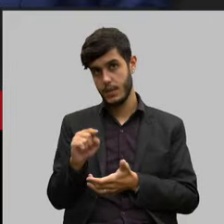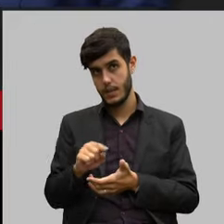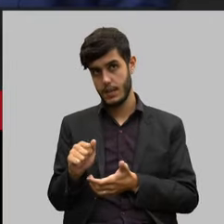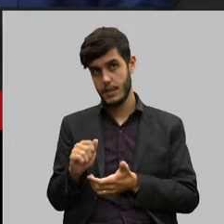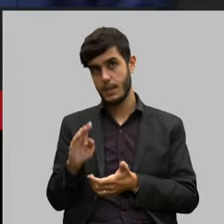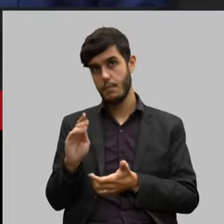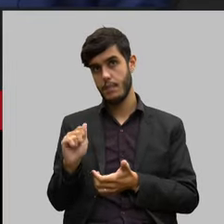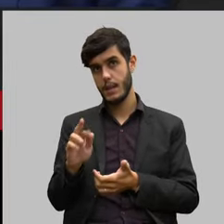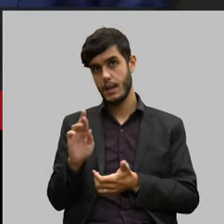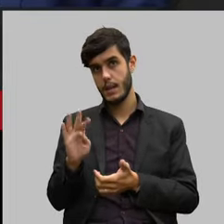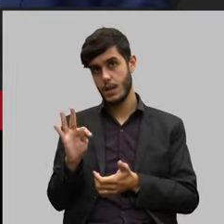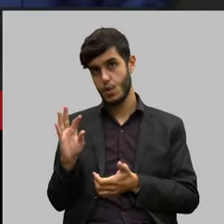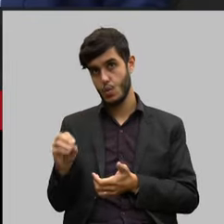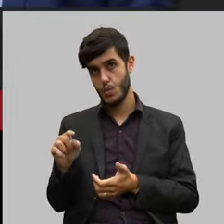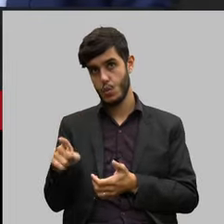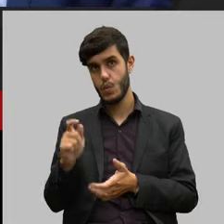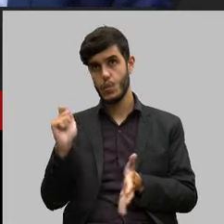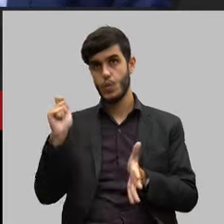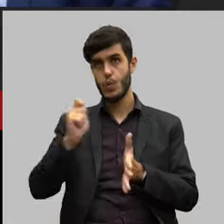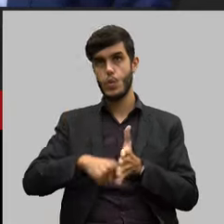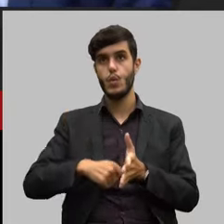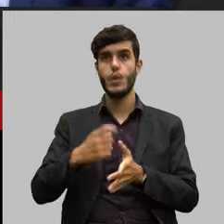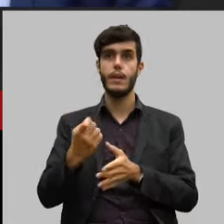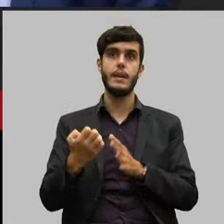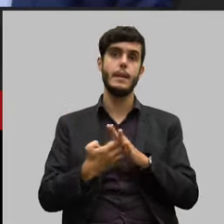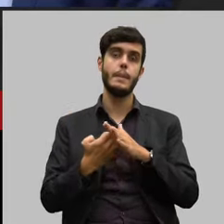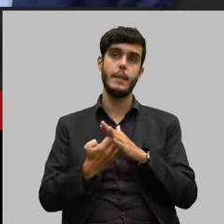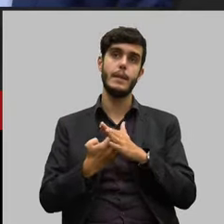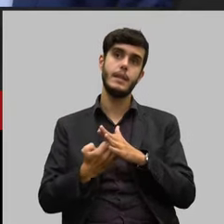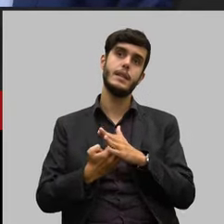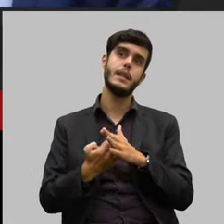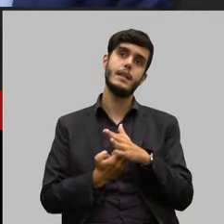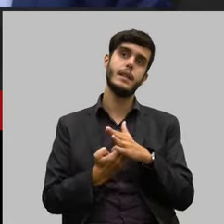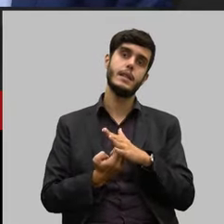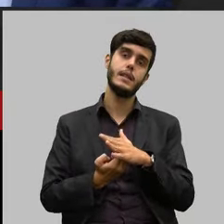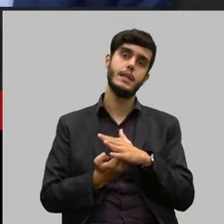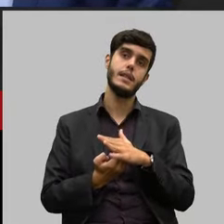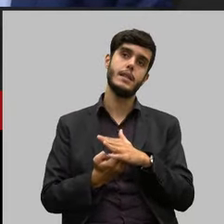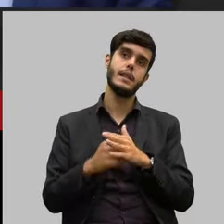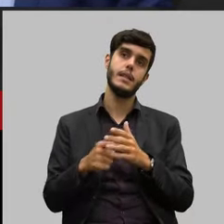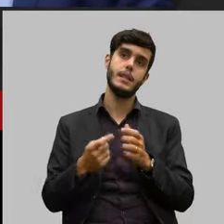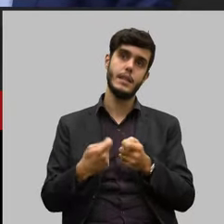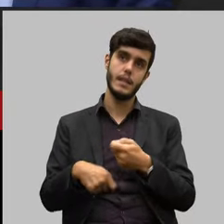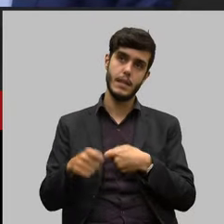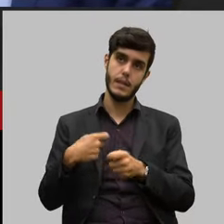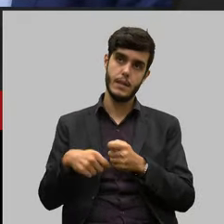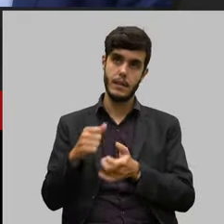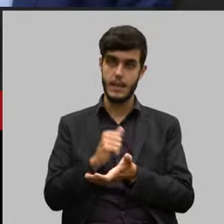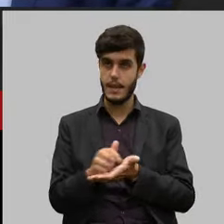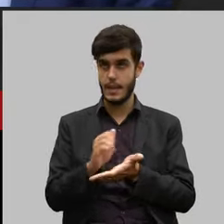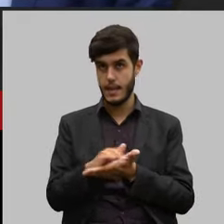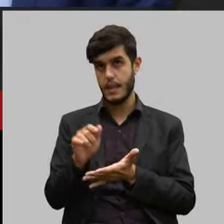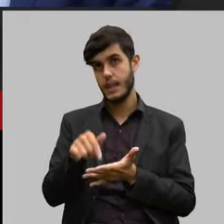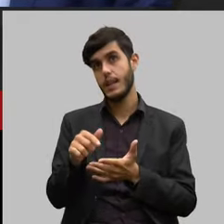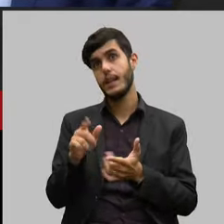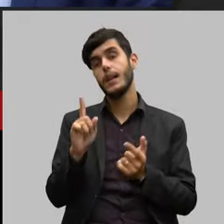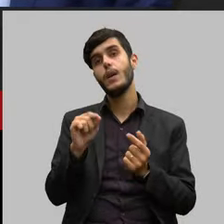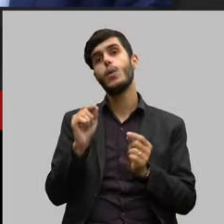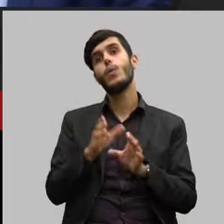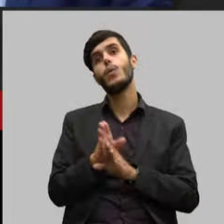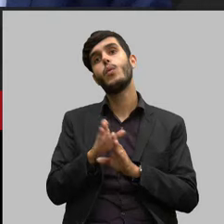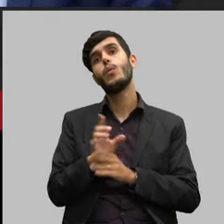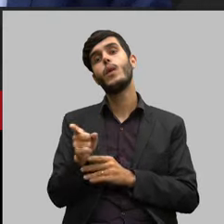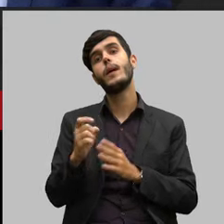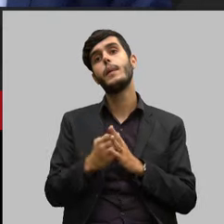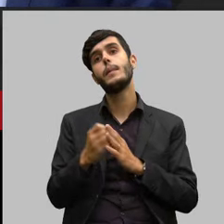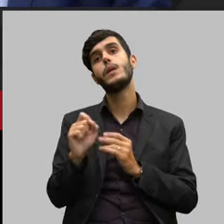Barreto teria contratado uma empresa e para economia de gastos a orientação à empresa foi o